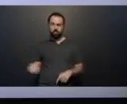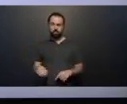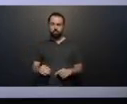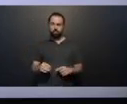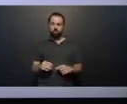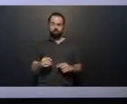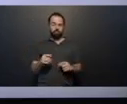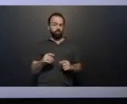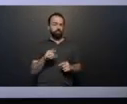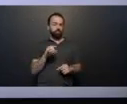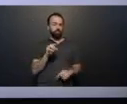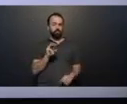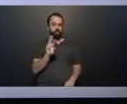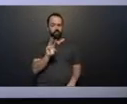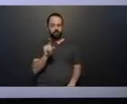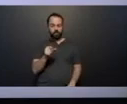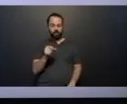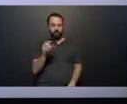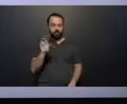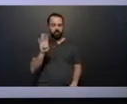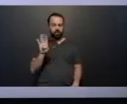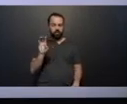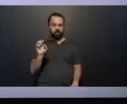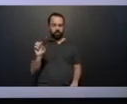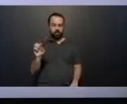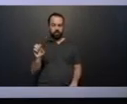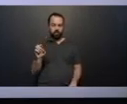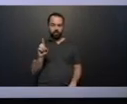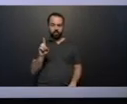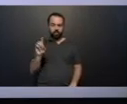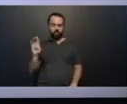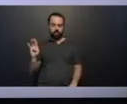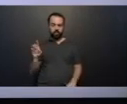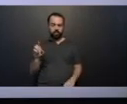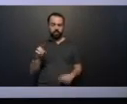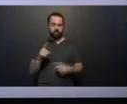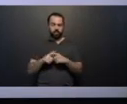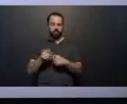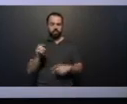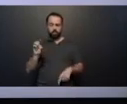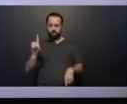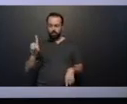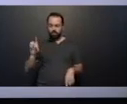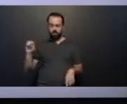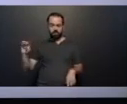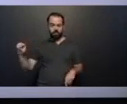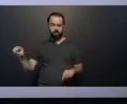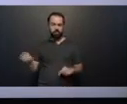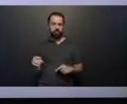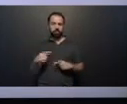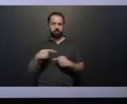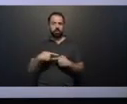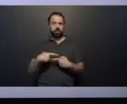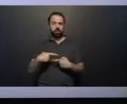3,14 vezes 100, vamos encontrar o resultado de 314 centímetros quadrados.